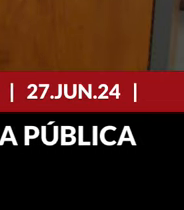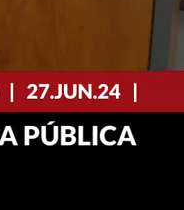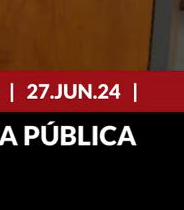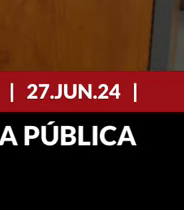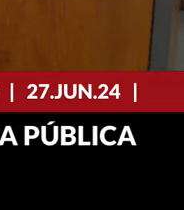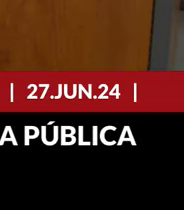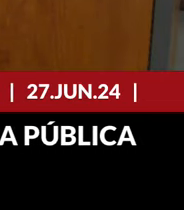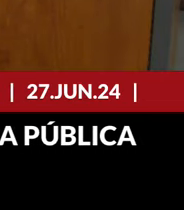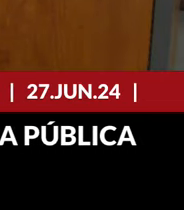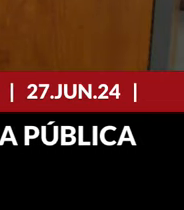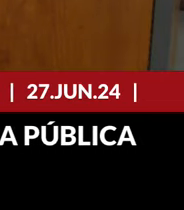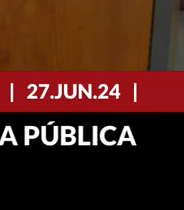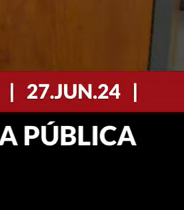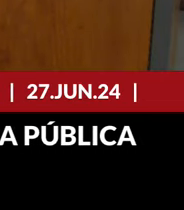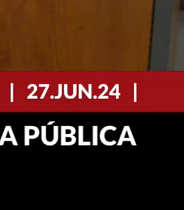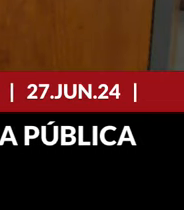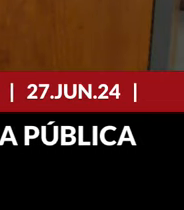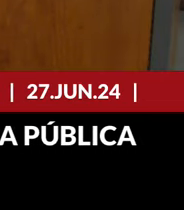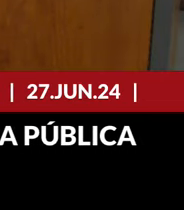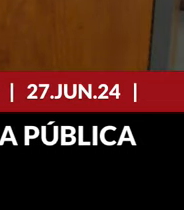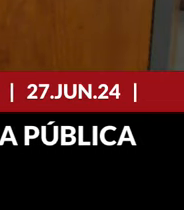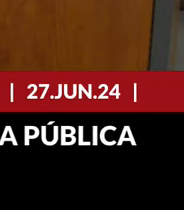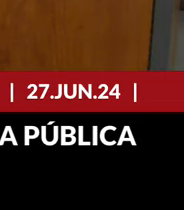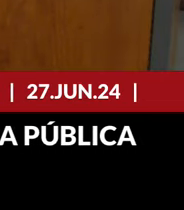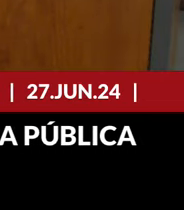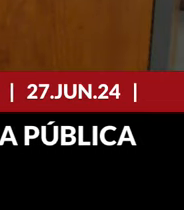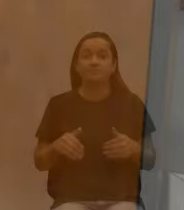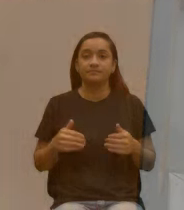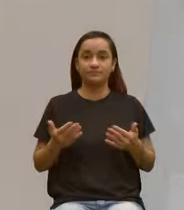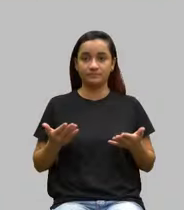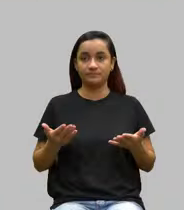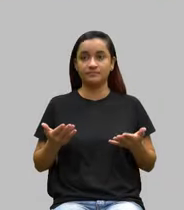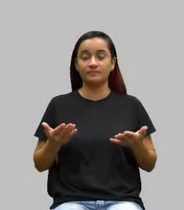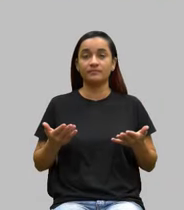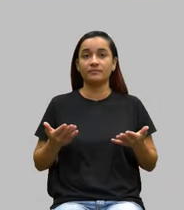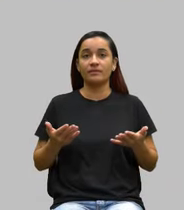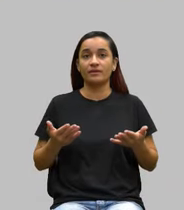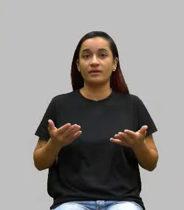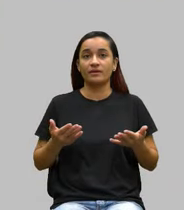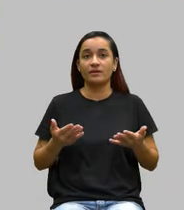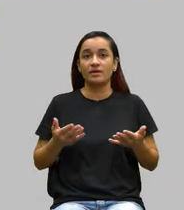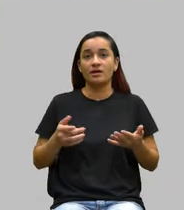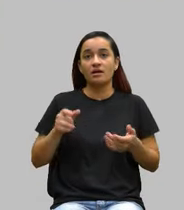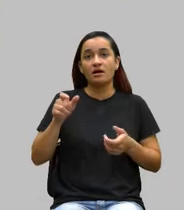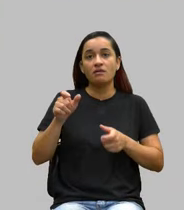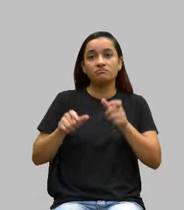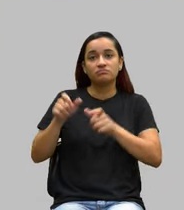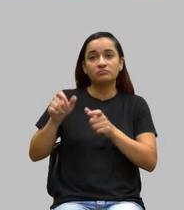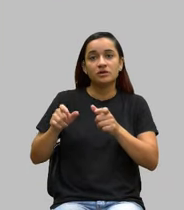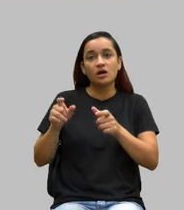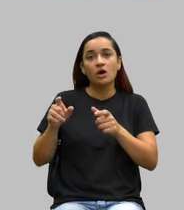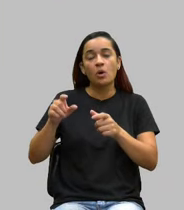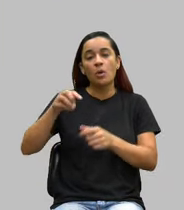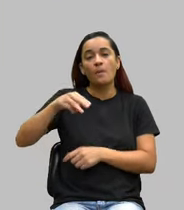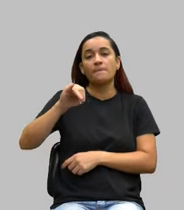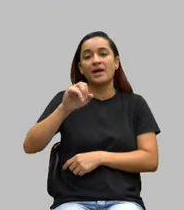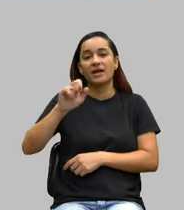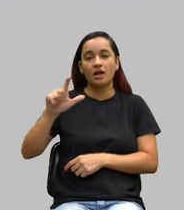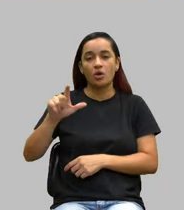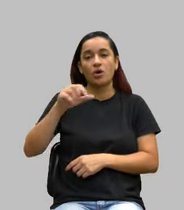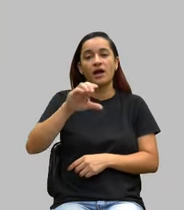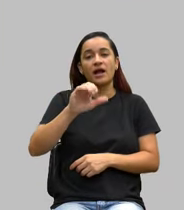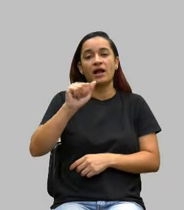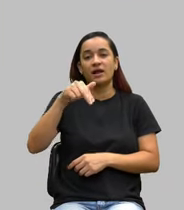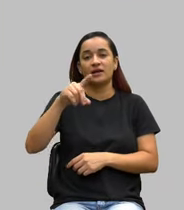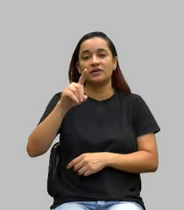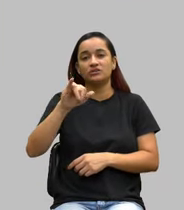não entendi bem Deputado é o é é o ag gente pário Michael Cândido aonde ele pede respeitosamente